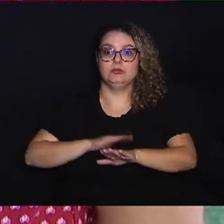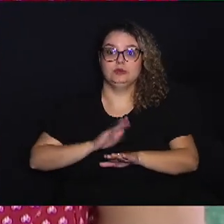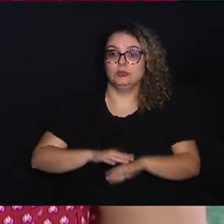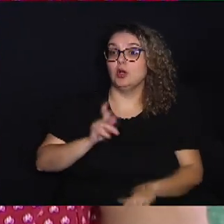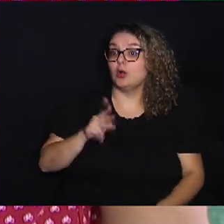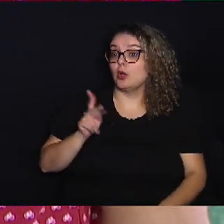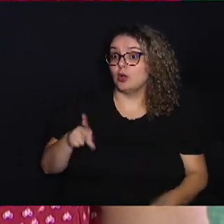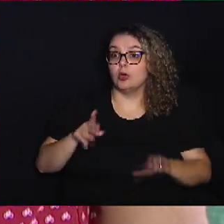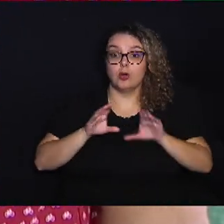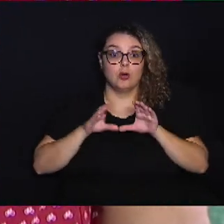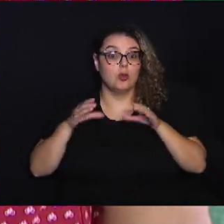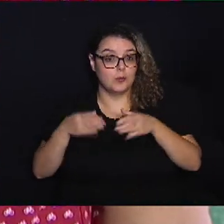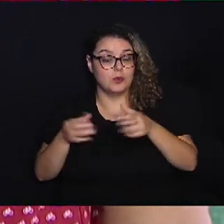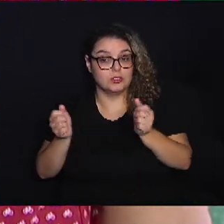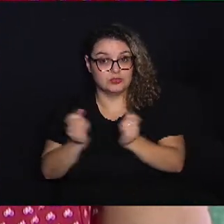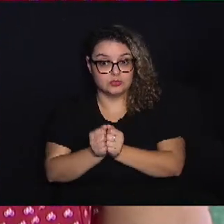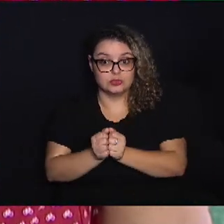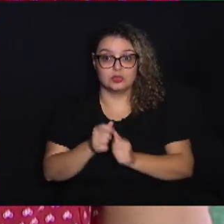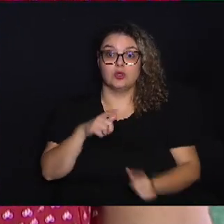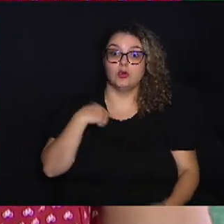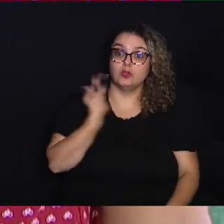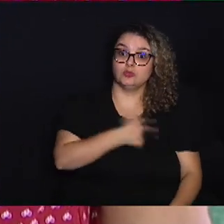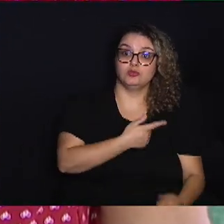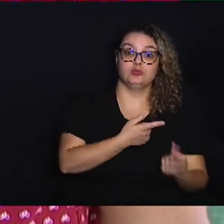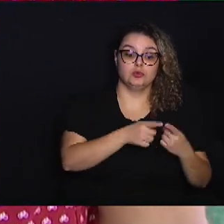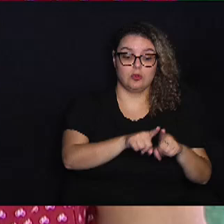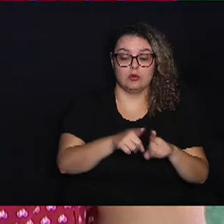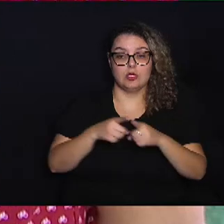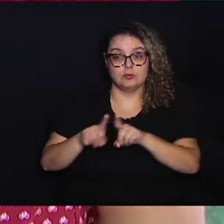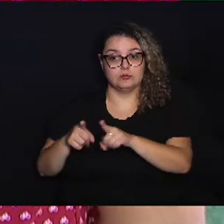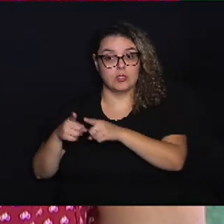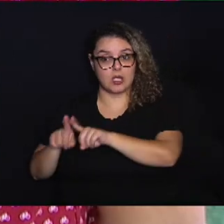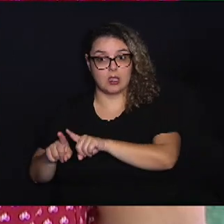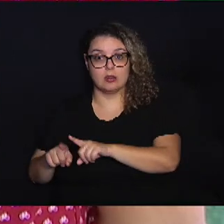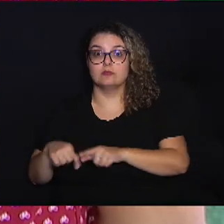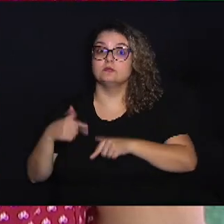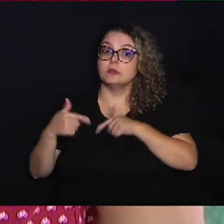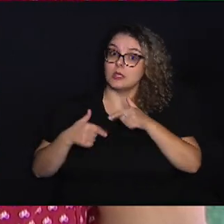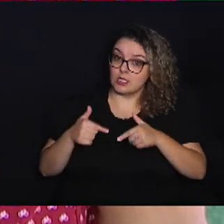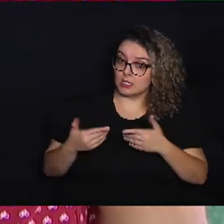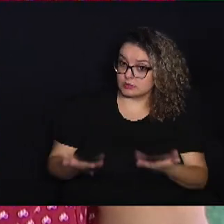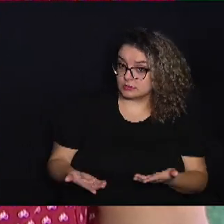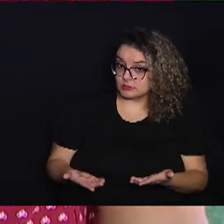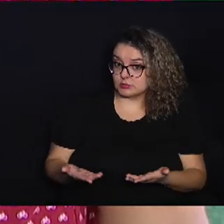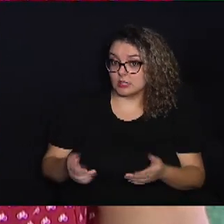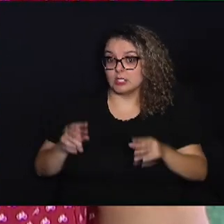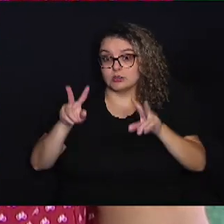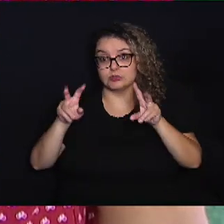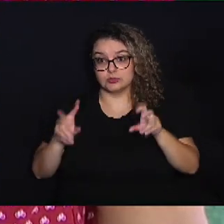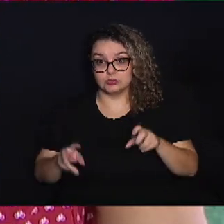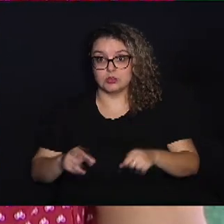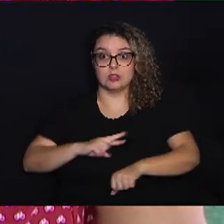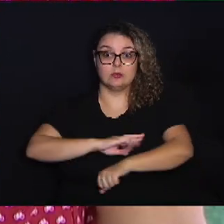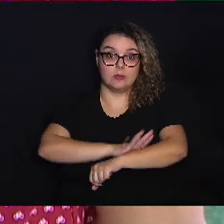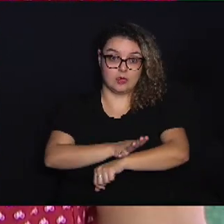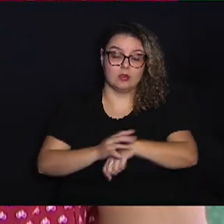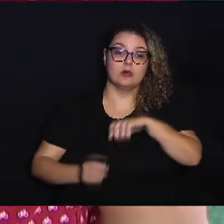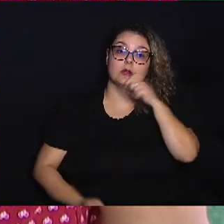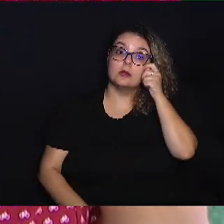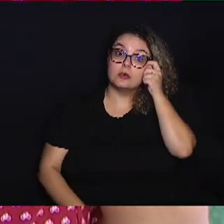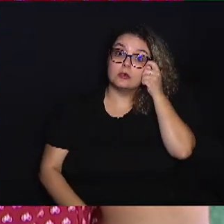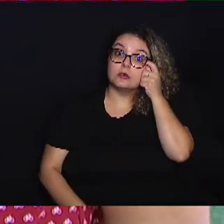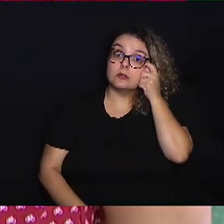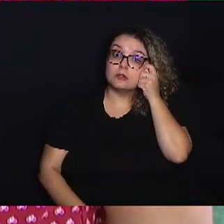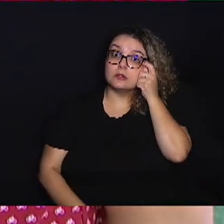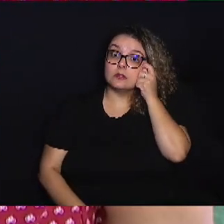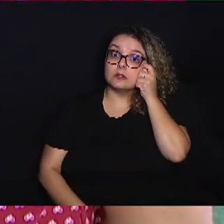a comunidade, com os nossos parceiros, para trabalhar os temas do racismo, né? E um